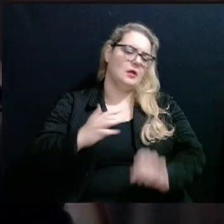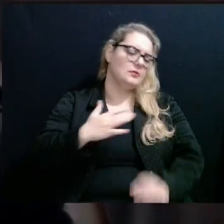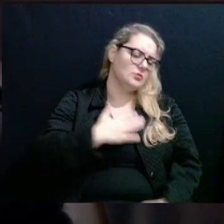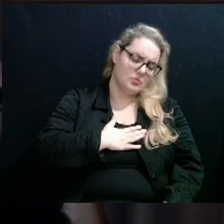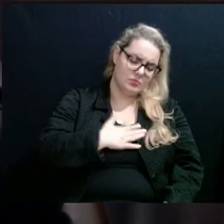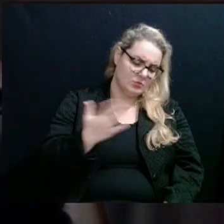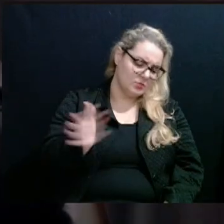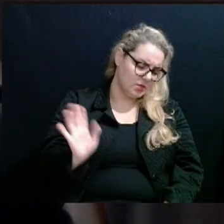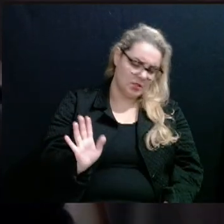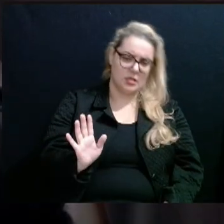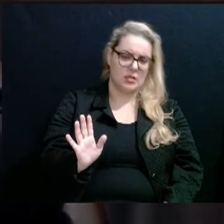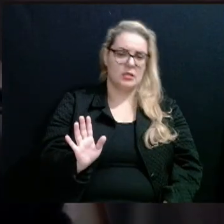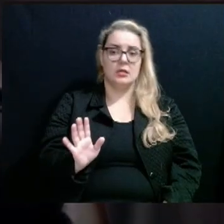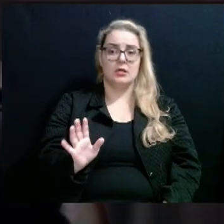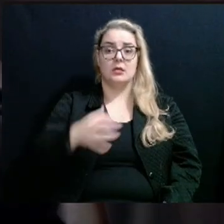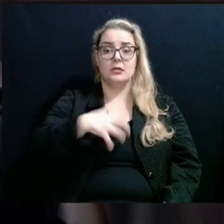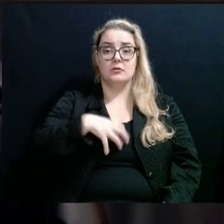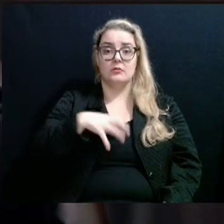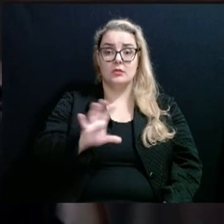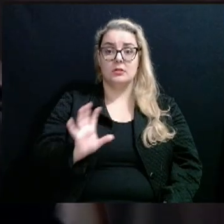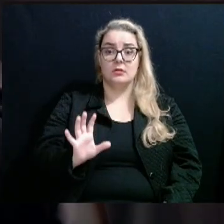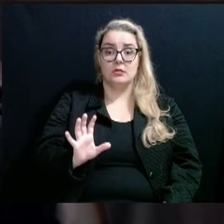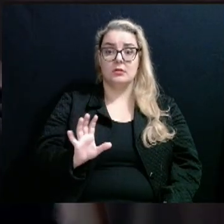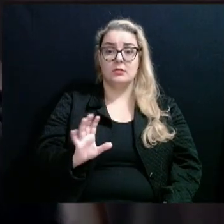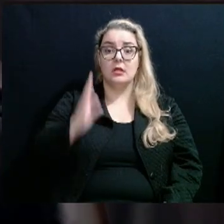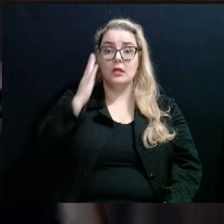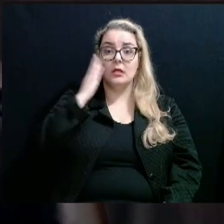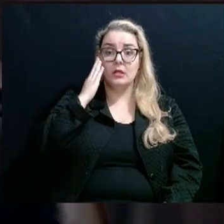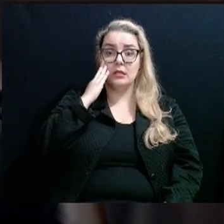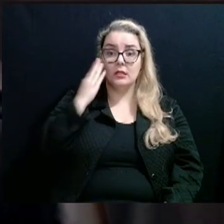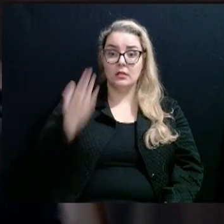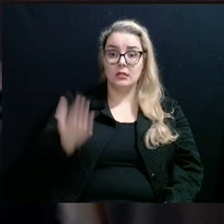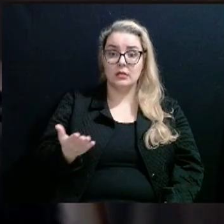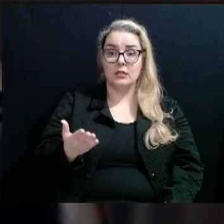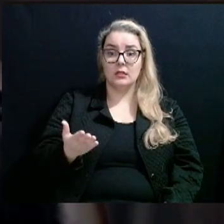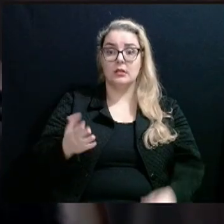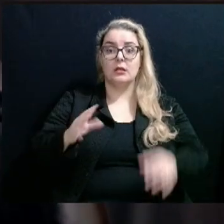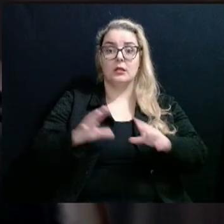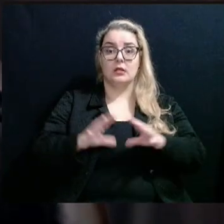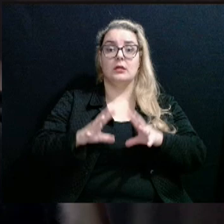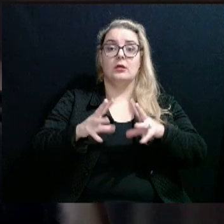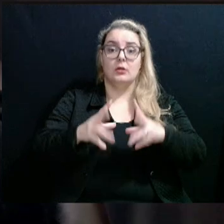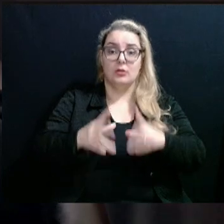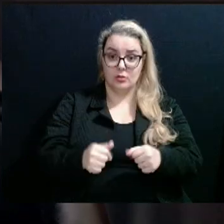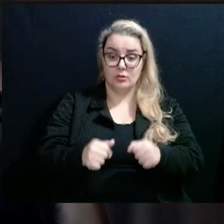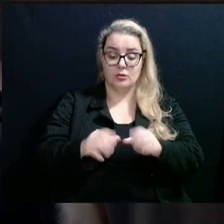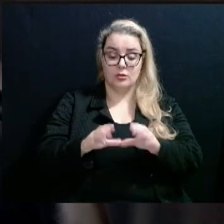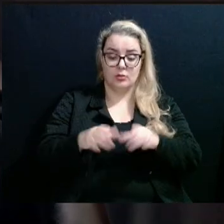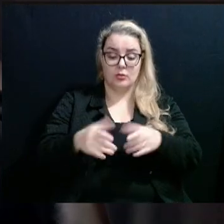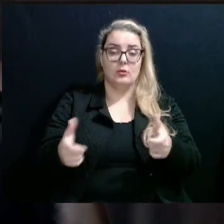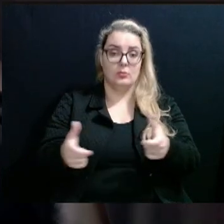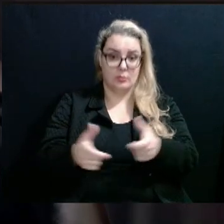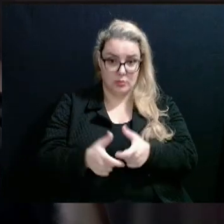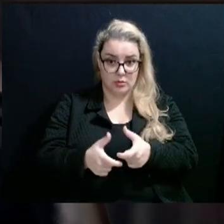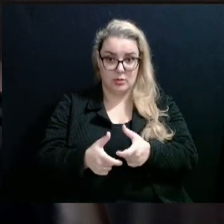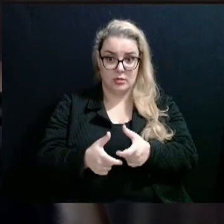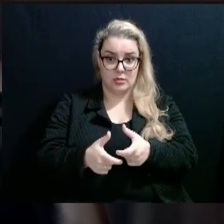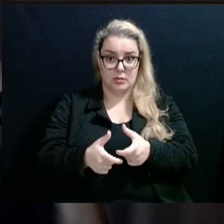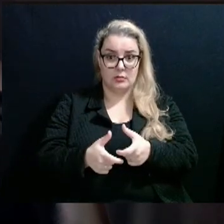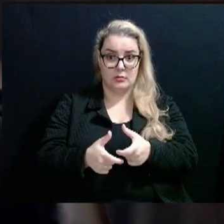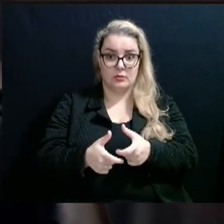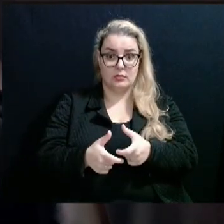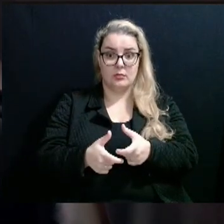desta forma entender que todo aquele grupo minoritário, ele pode sofrer